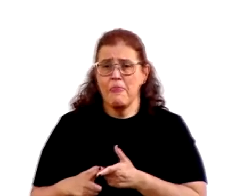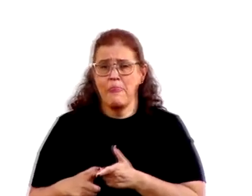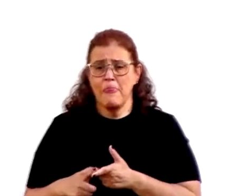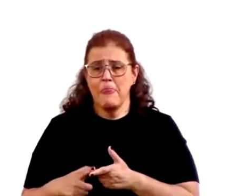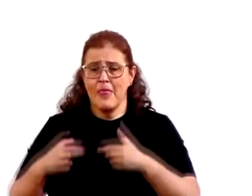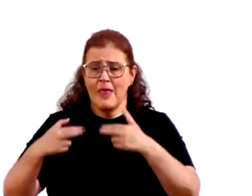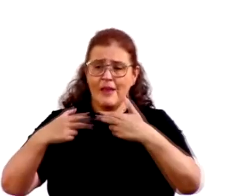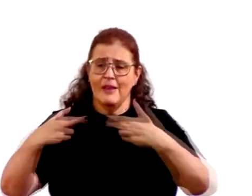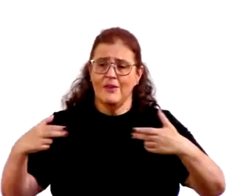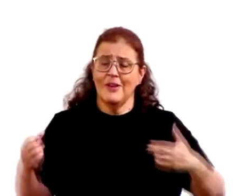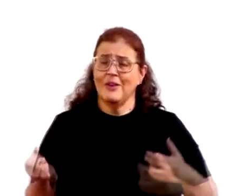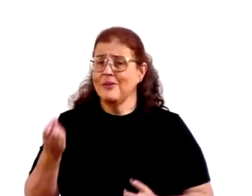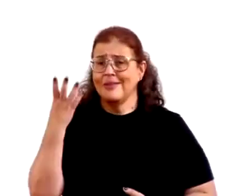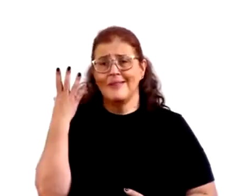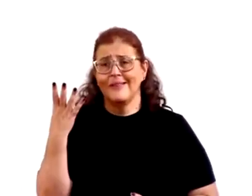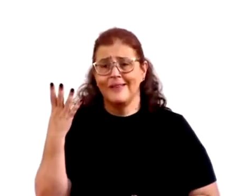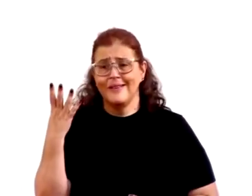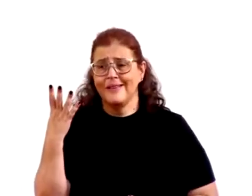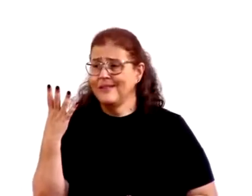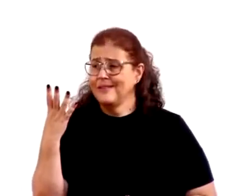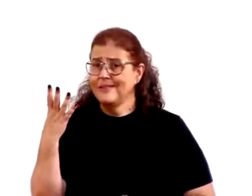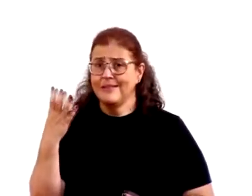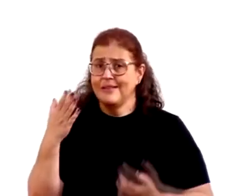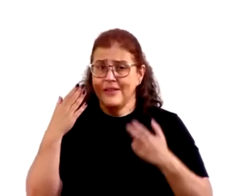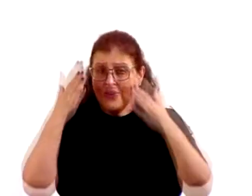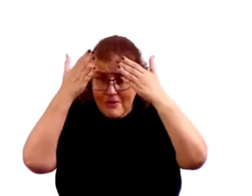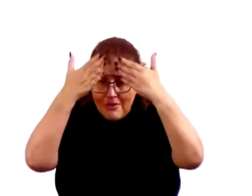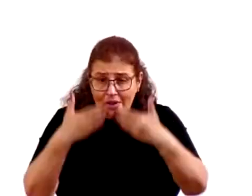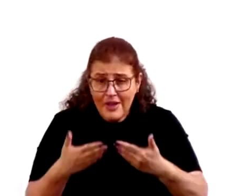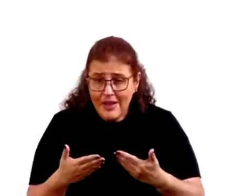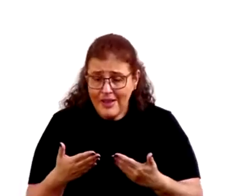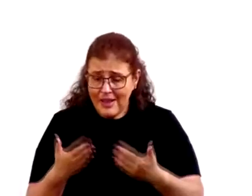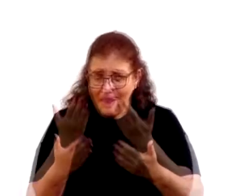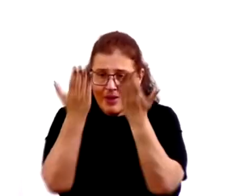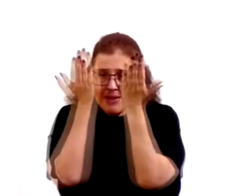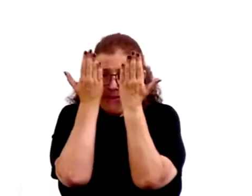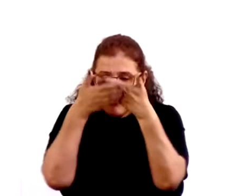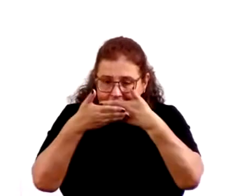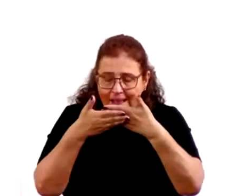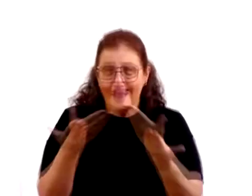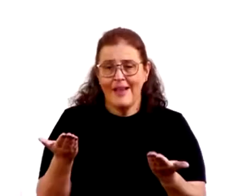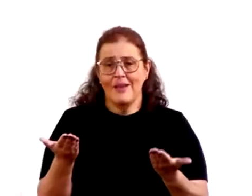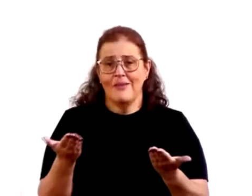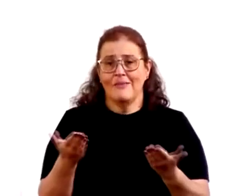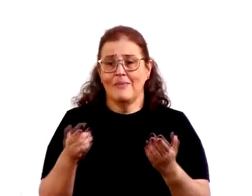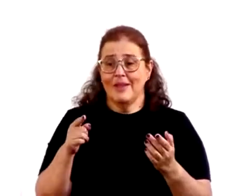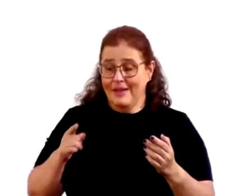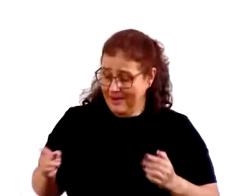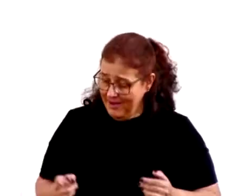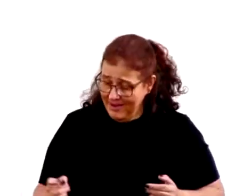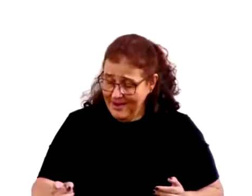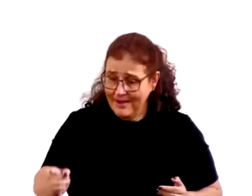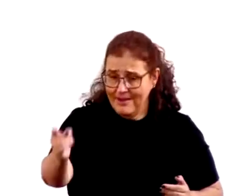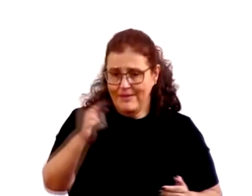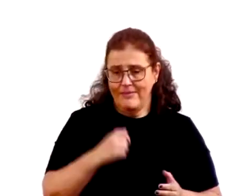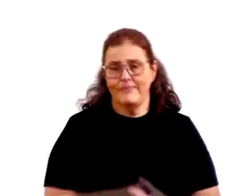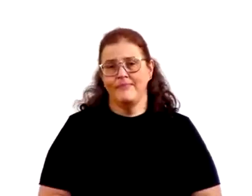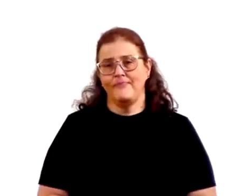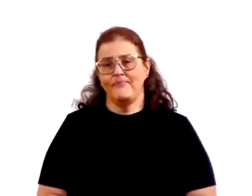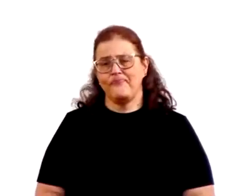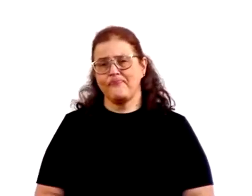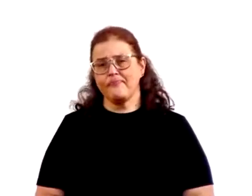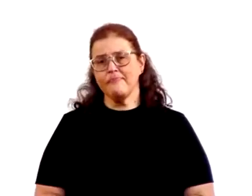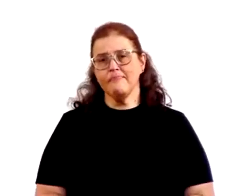muitas vezes têm uma dimensão diante dos meus olhos de eternidade? Por quê? Por quê? É quando o